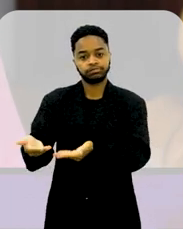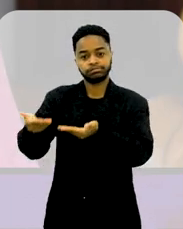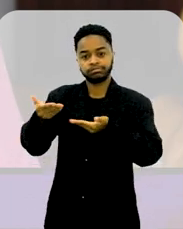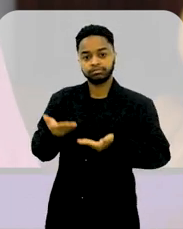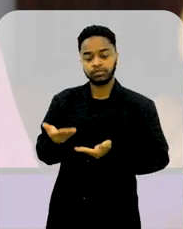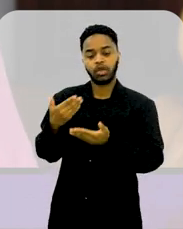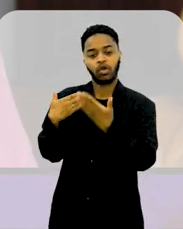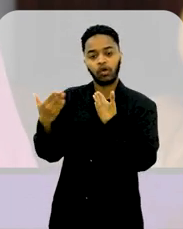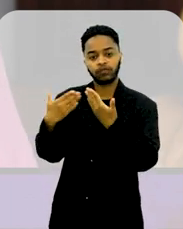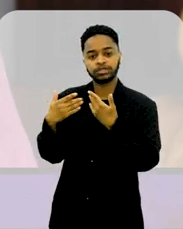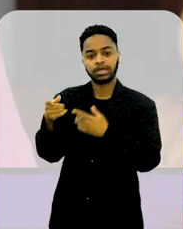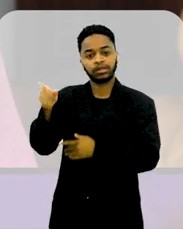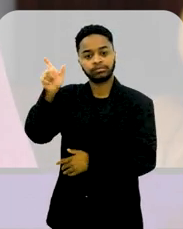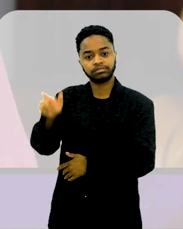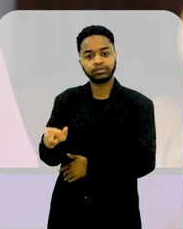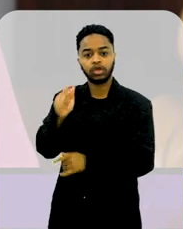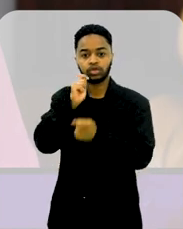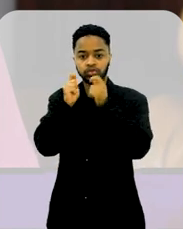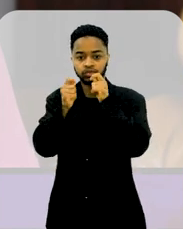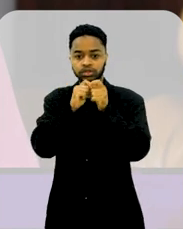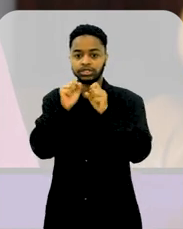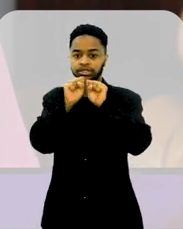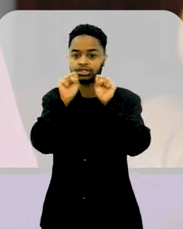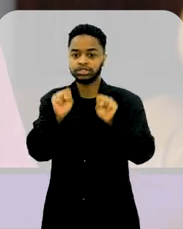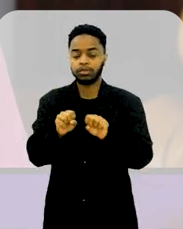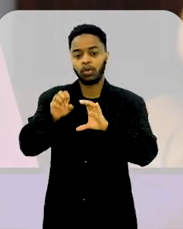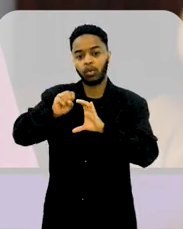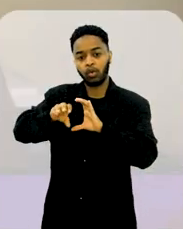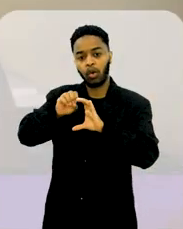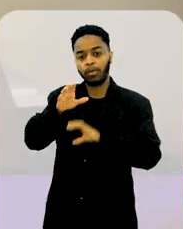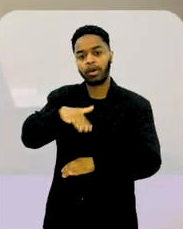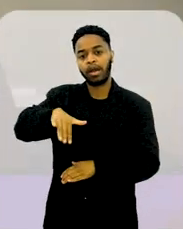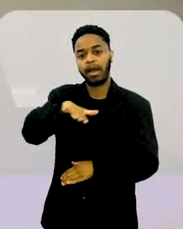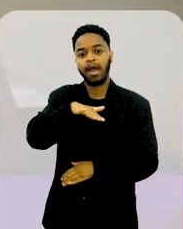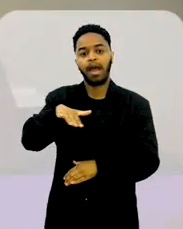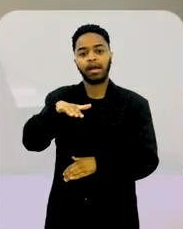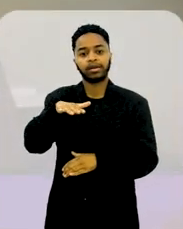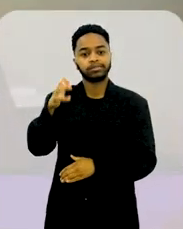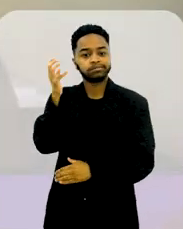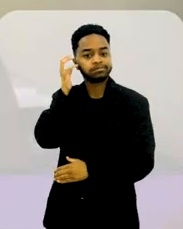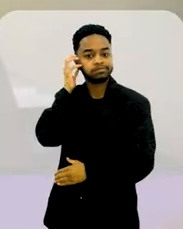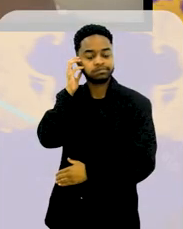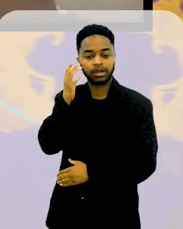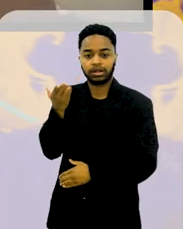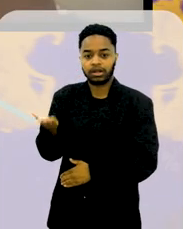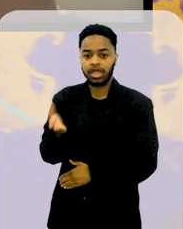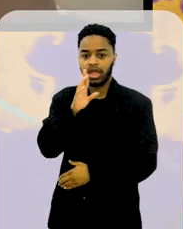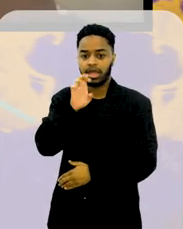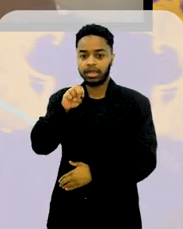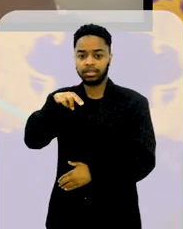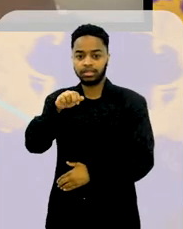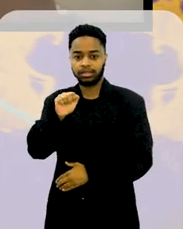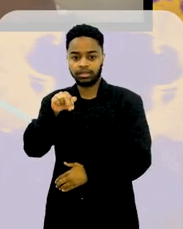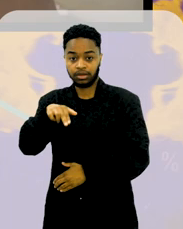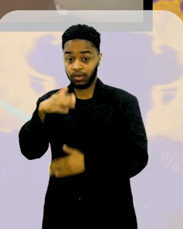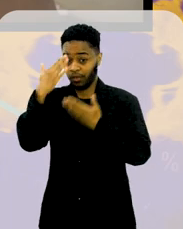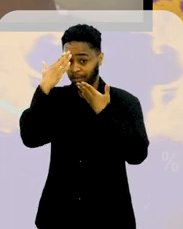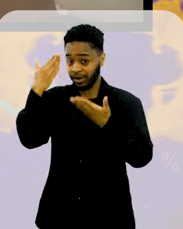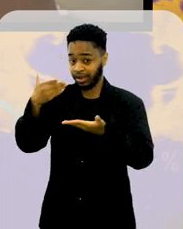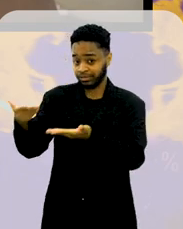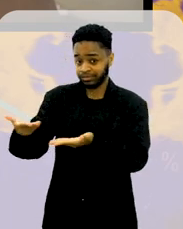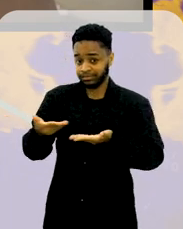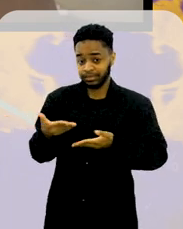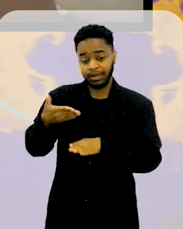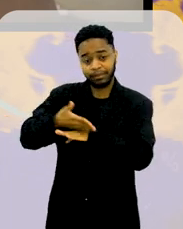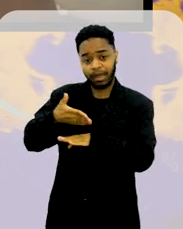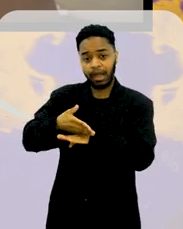gente nós temos o jornalista do sistema Globo de rádio Renan Moura Renan Muito obrigado pela sua presença aqui